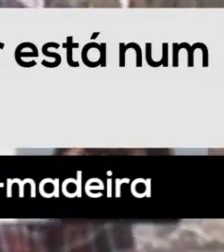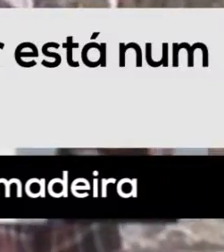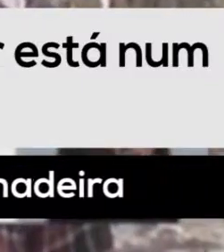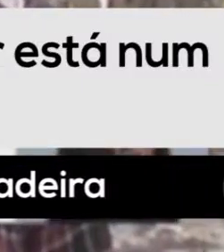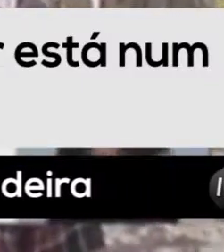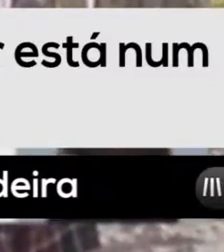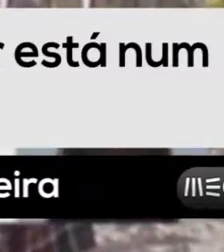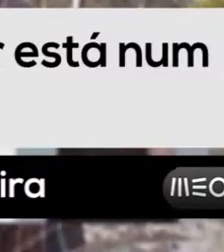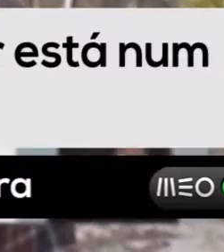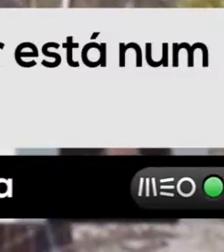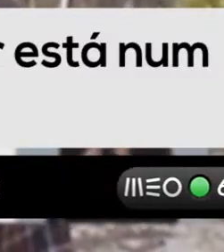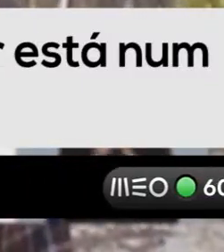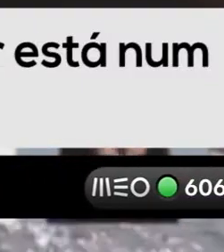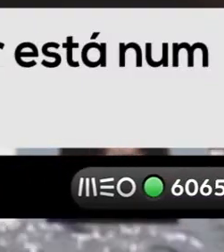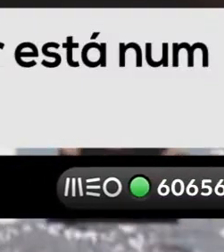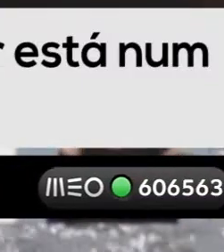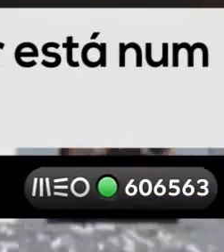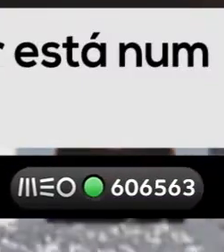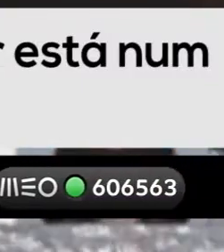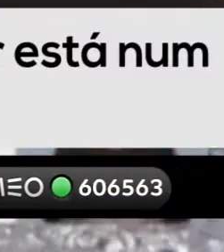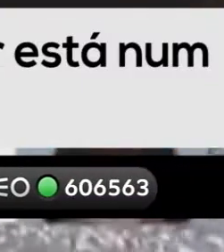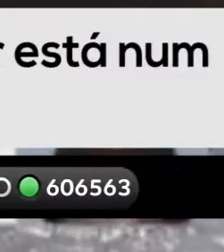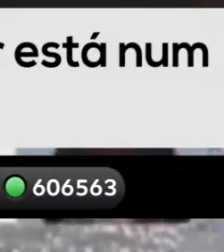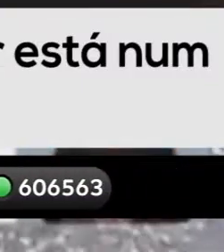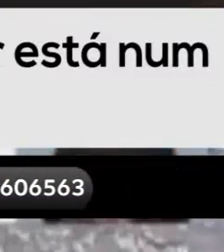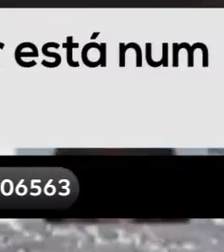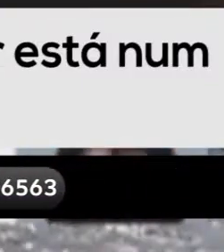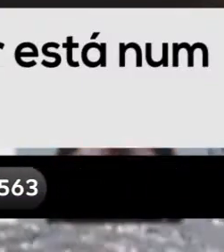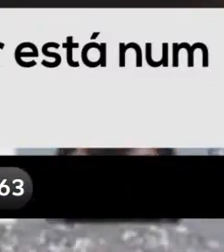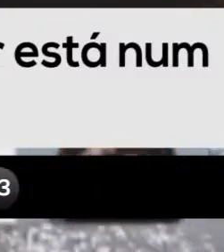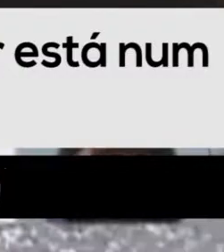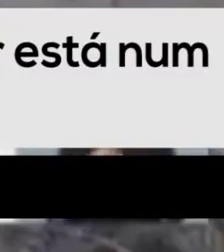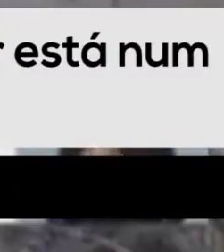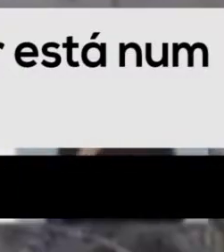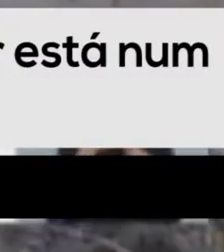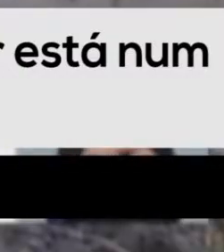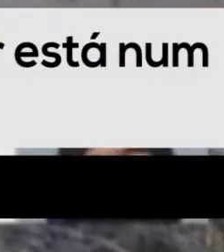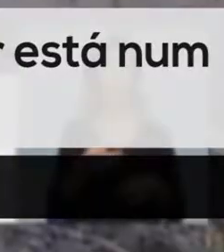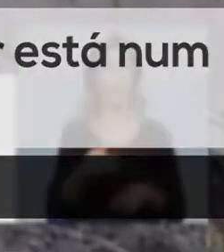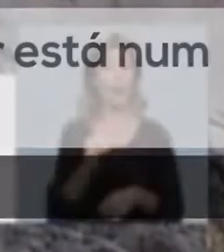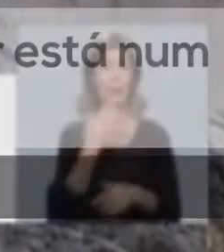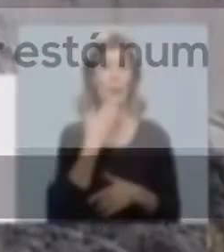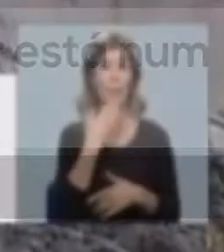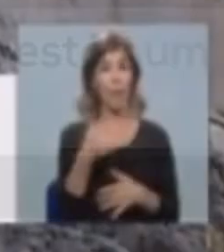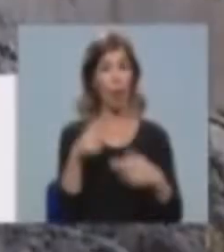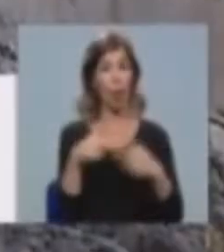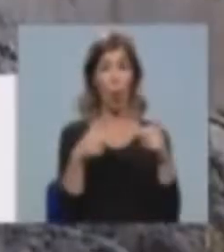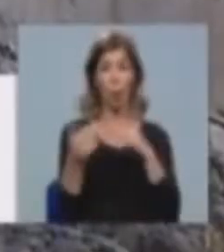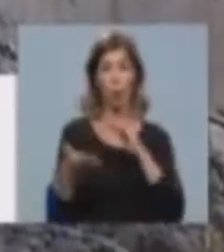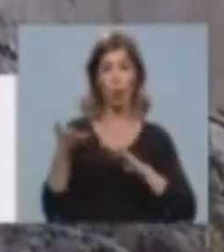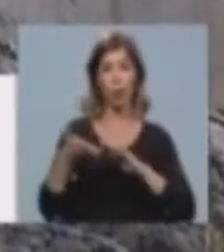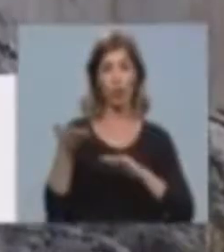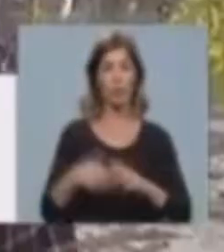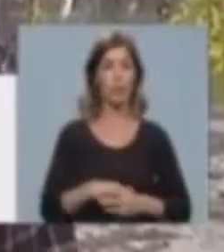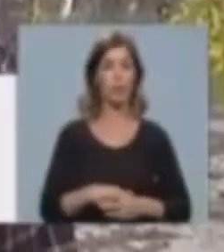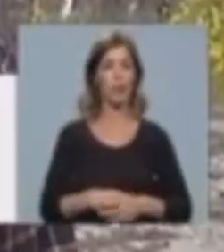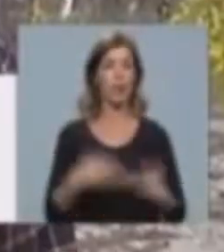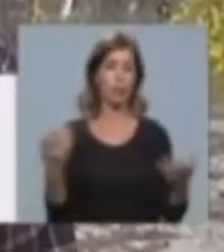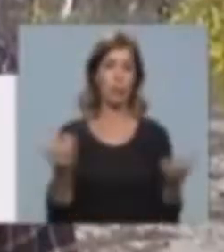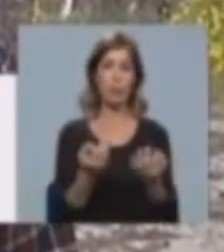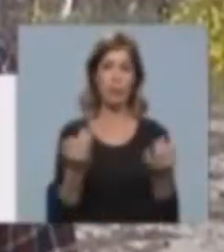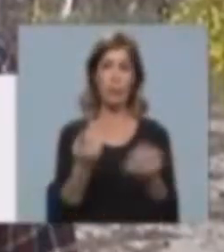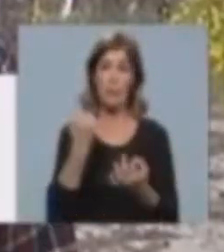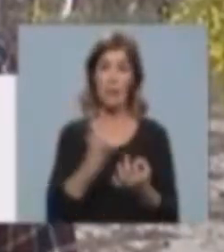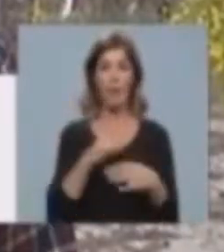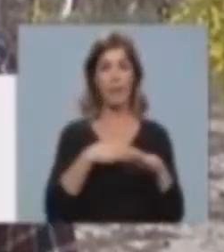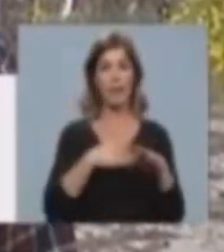condições mínimas para fazer essa utilização. Neste sentido, o partido pede uma intervenção urgente. É fundamental que se faça essa